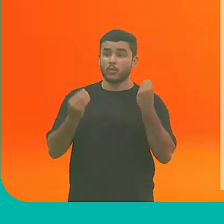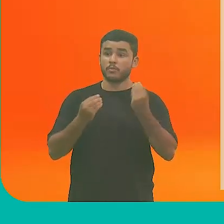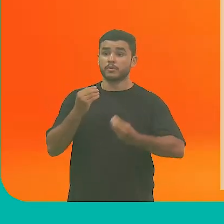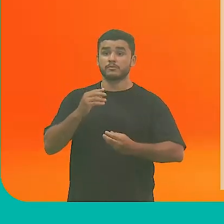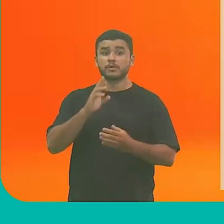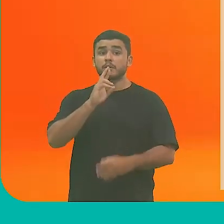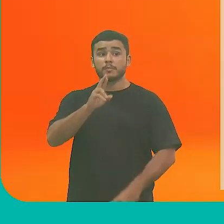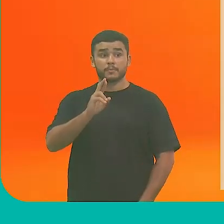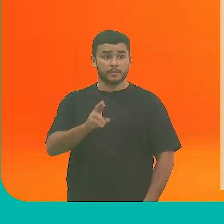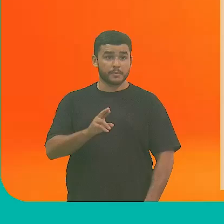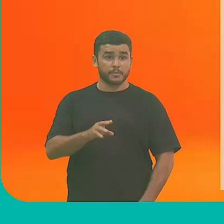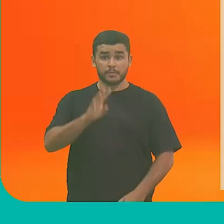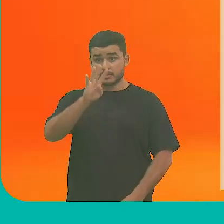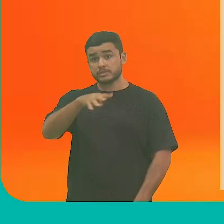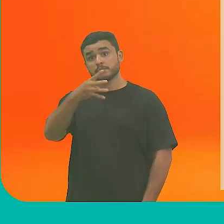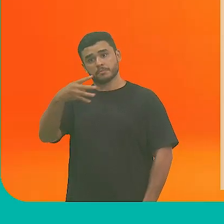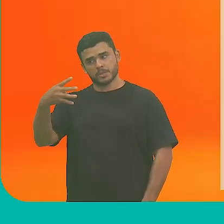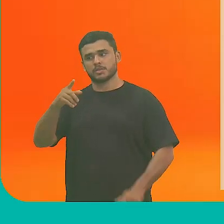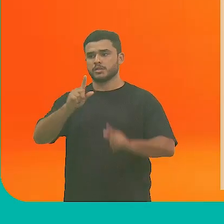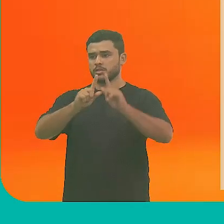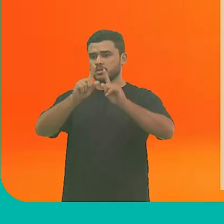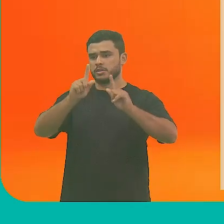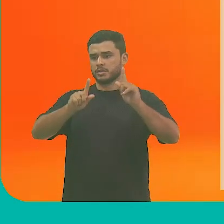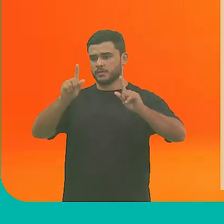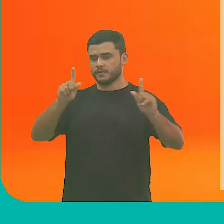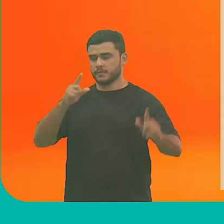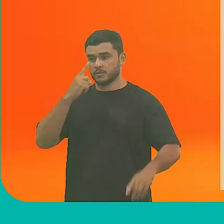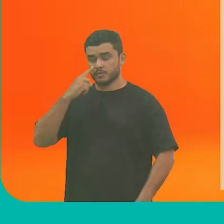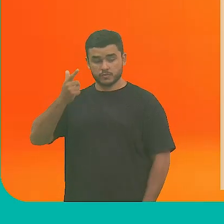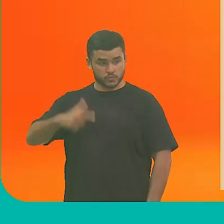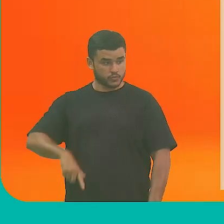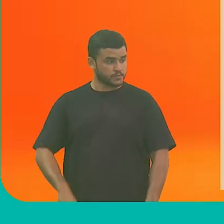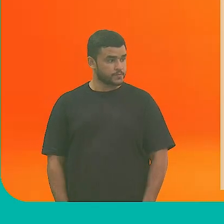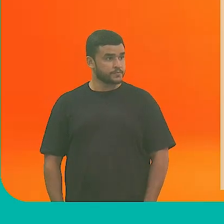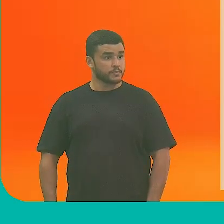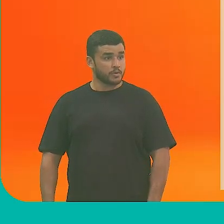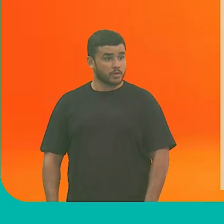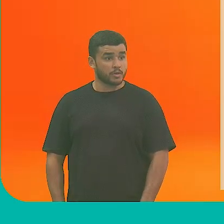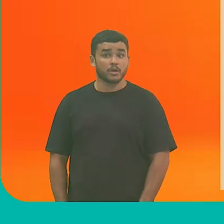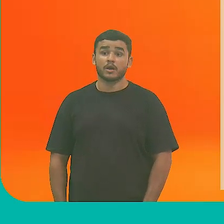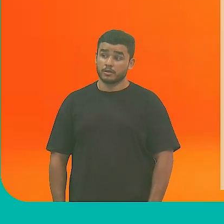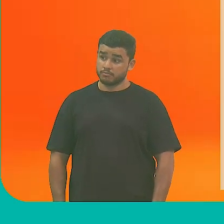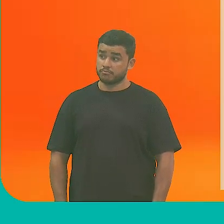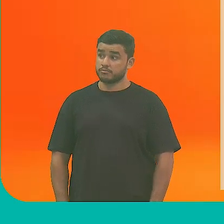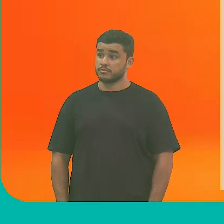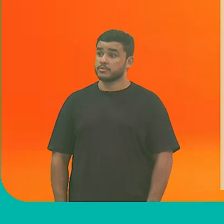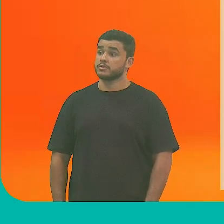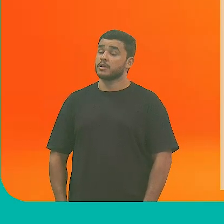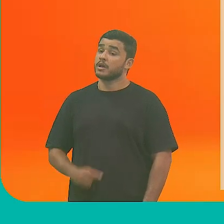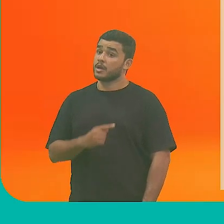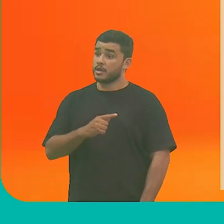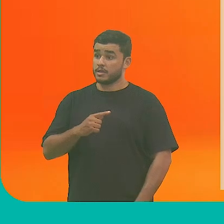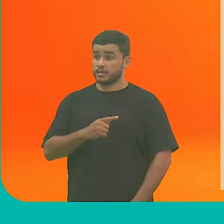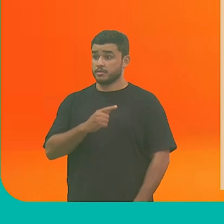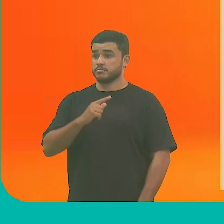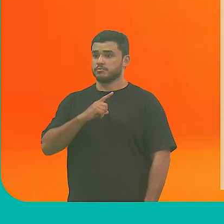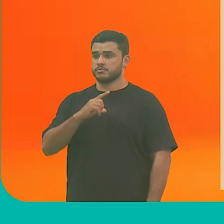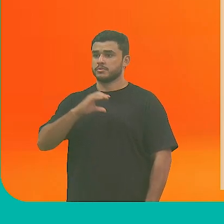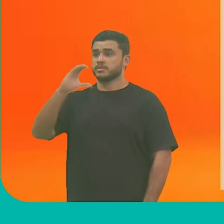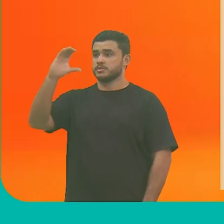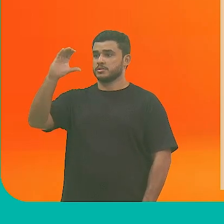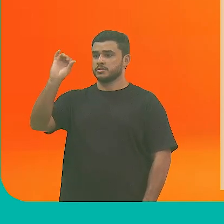tabelas e gráficos. Eu disse para vocês no nosso começo hoje, que a competência 6, ela tem